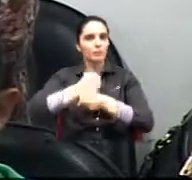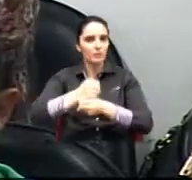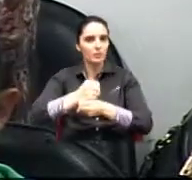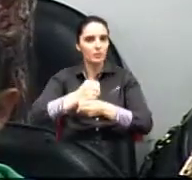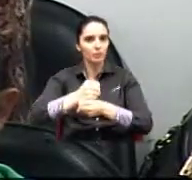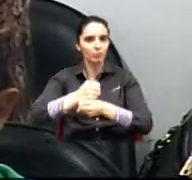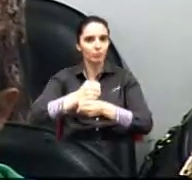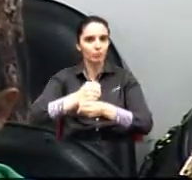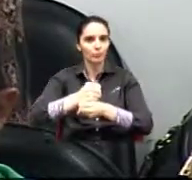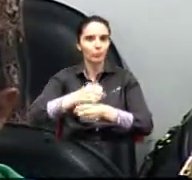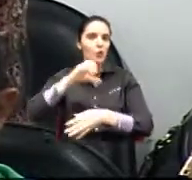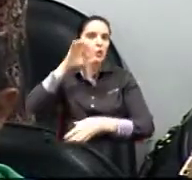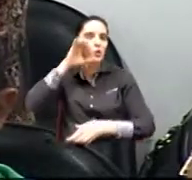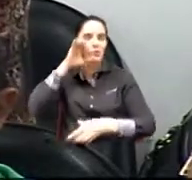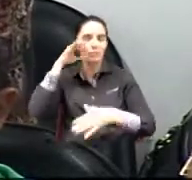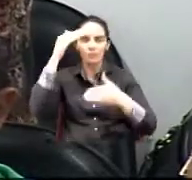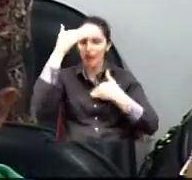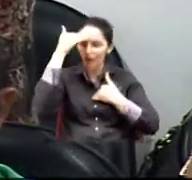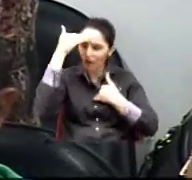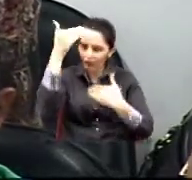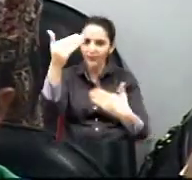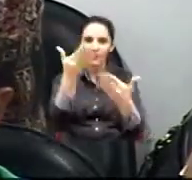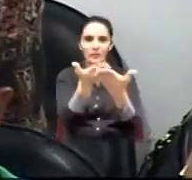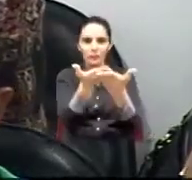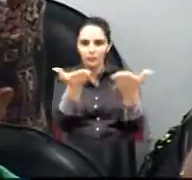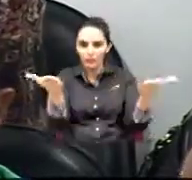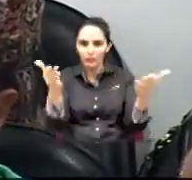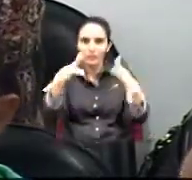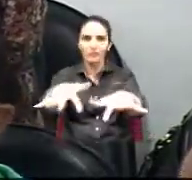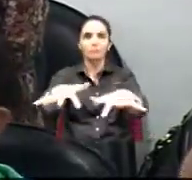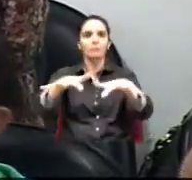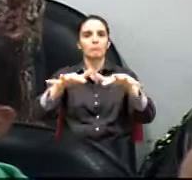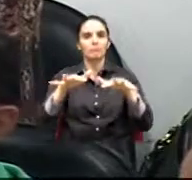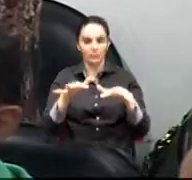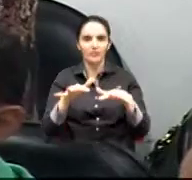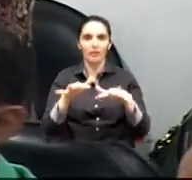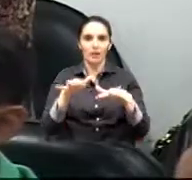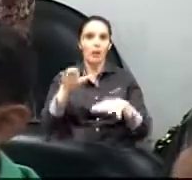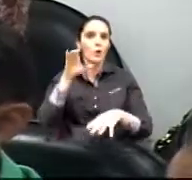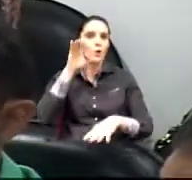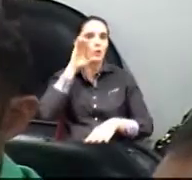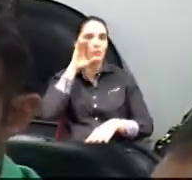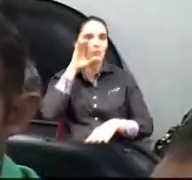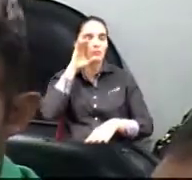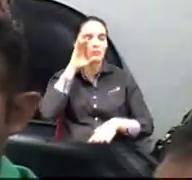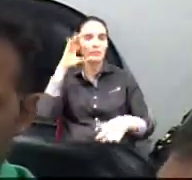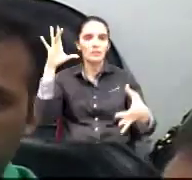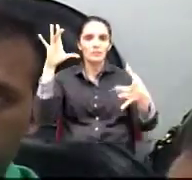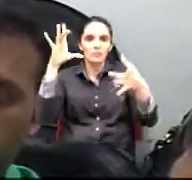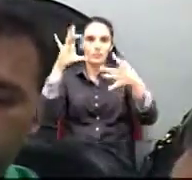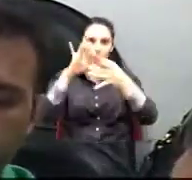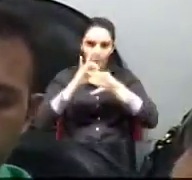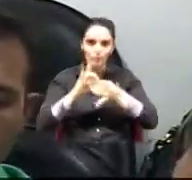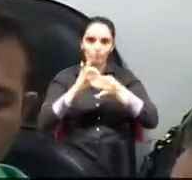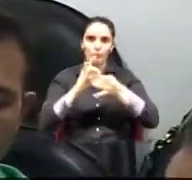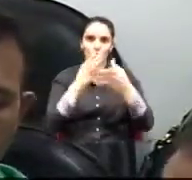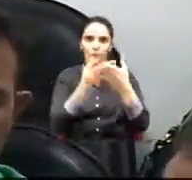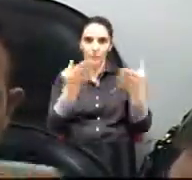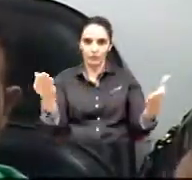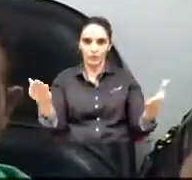meu agradecimento por estarem aqui hoje. E saiba que eu estarei sempre com você. Estou vendo aqui